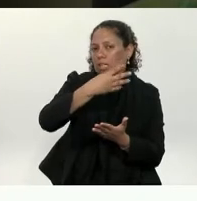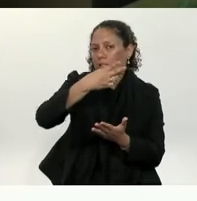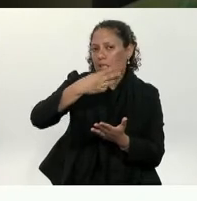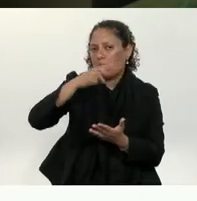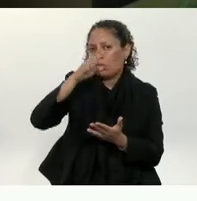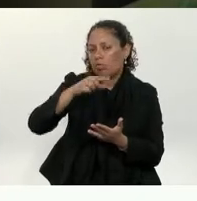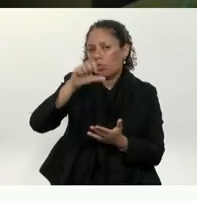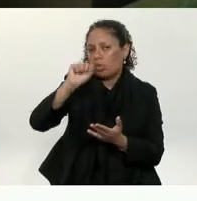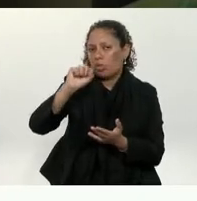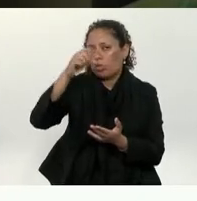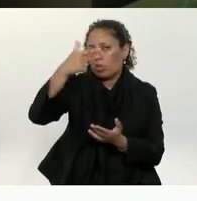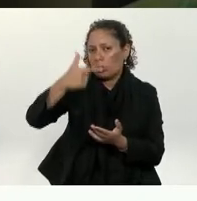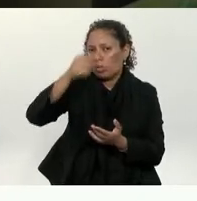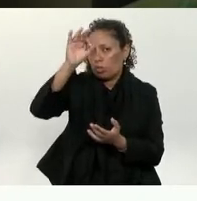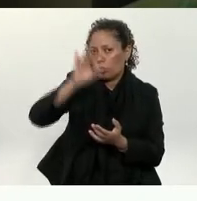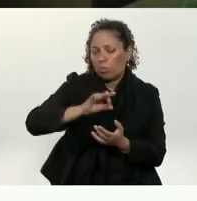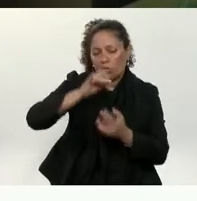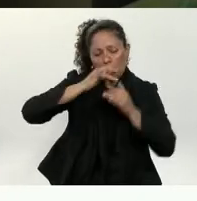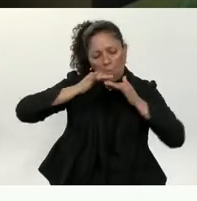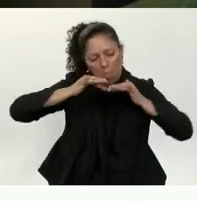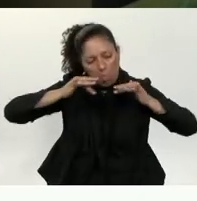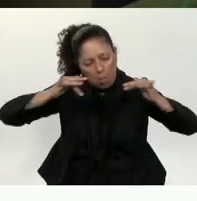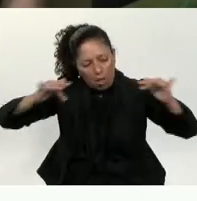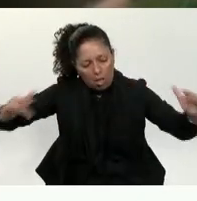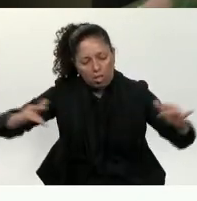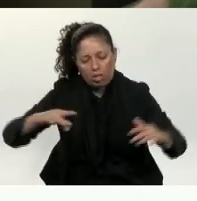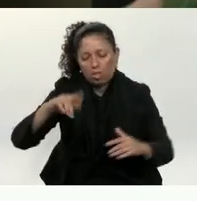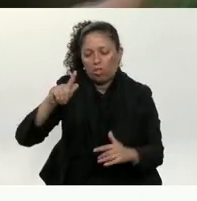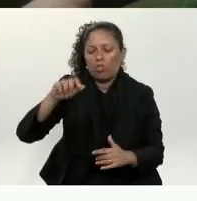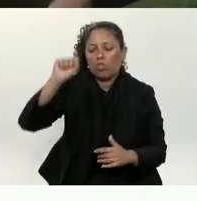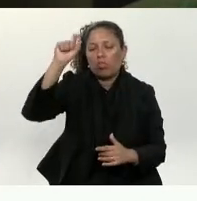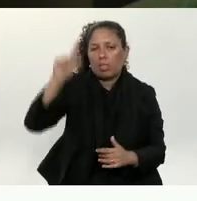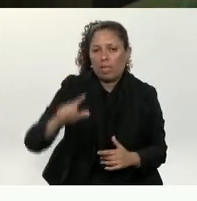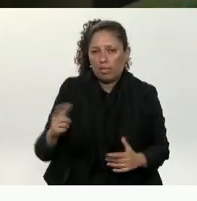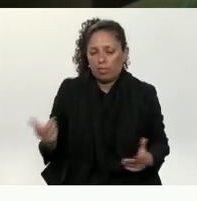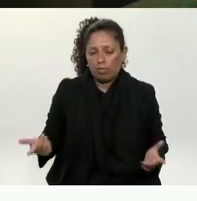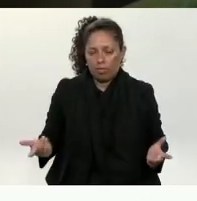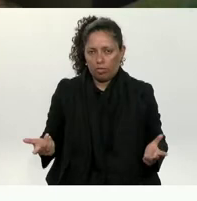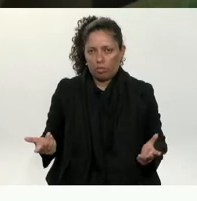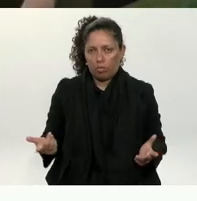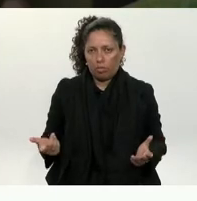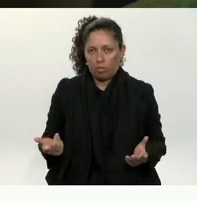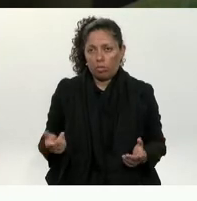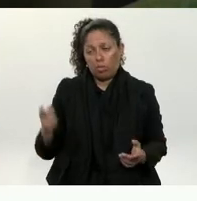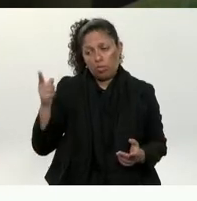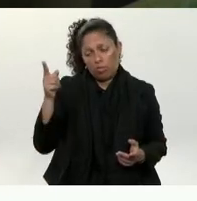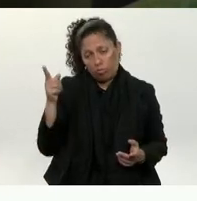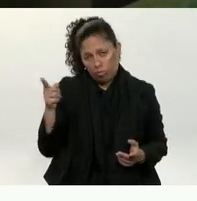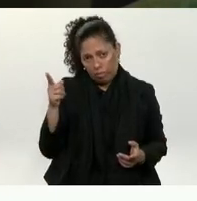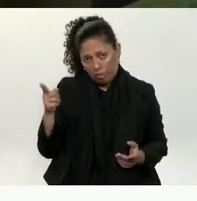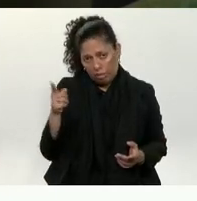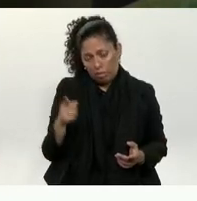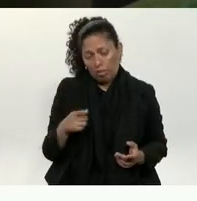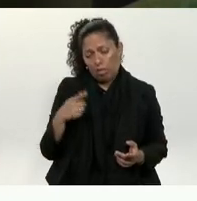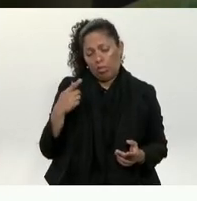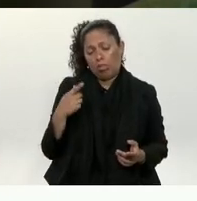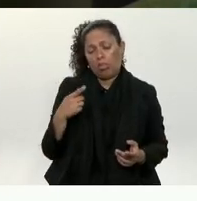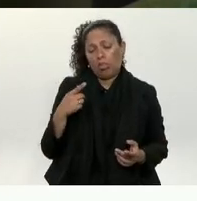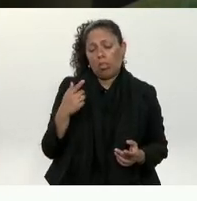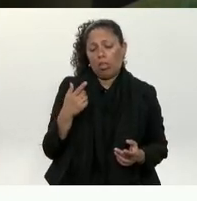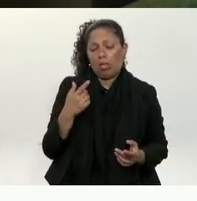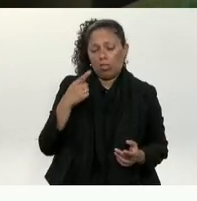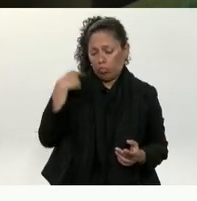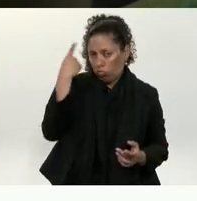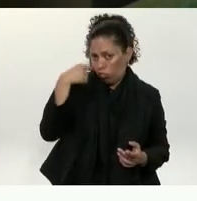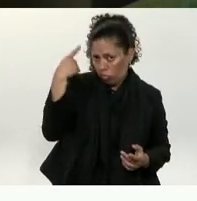43,82% de investimento de expansão. Né? O que, de certa forma, o senhor, assim como o seu amigo aqui, advogado de carreira,